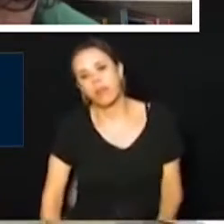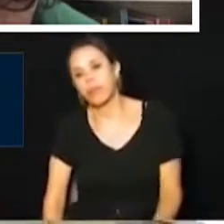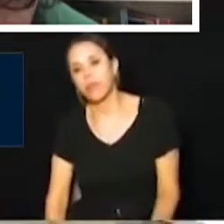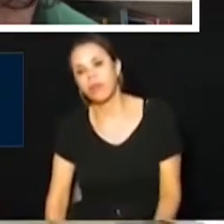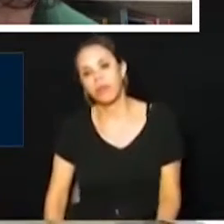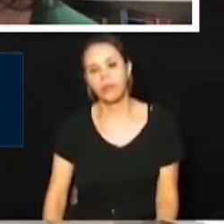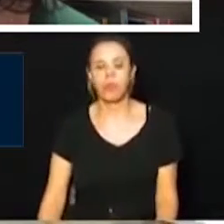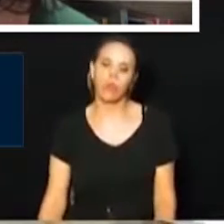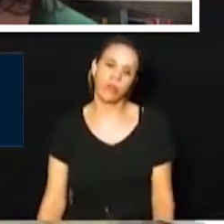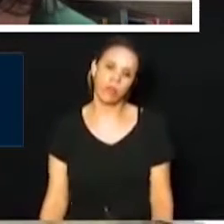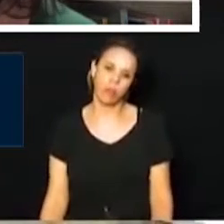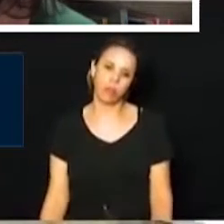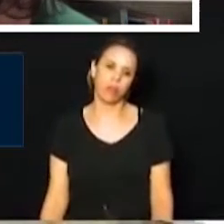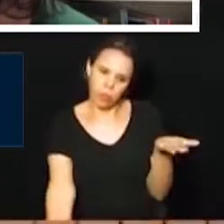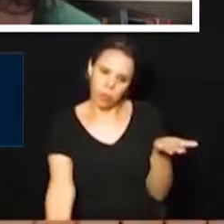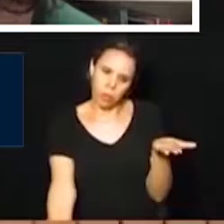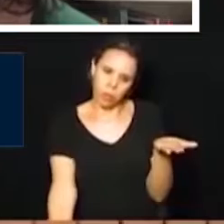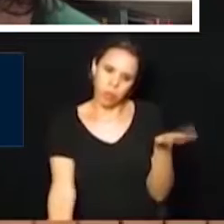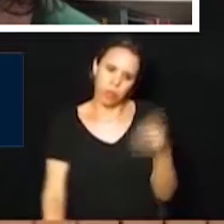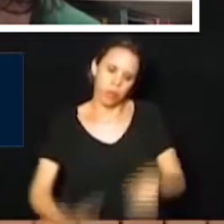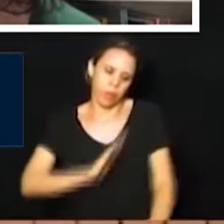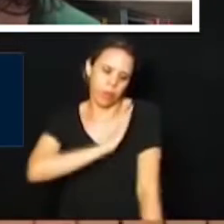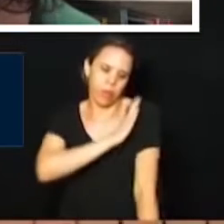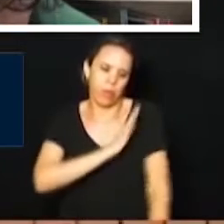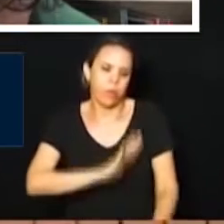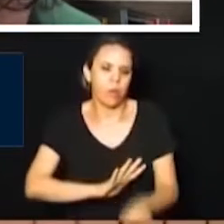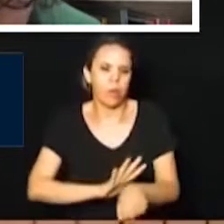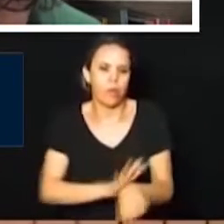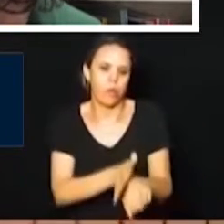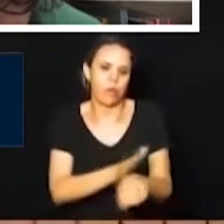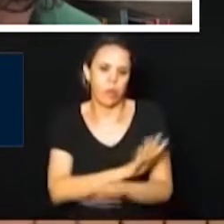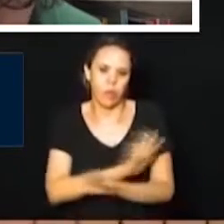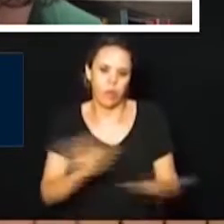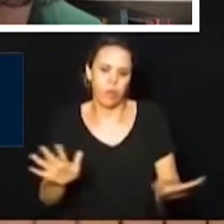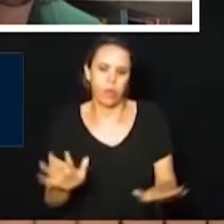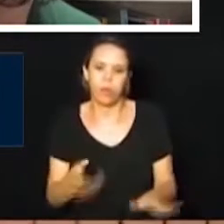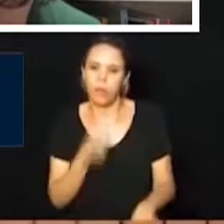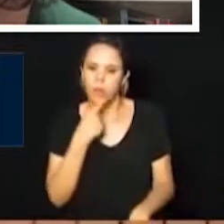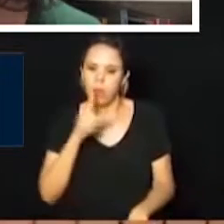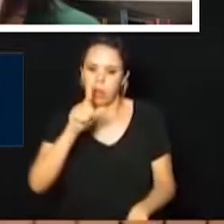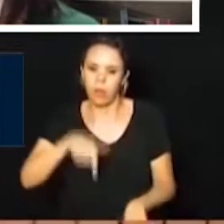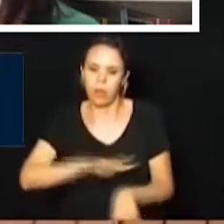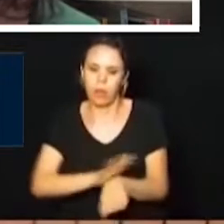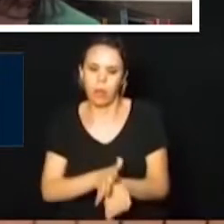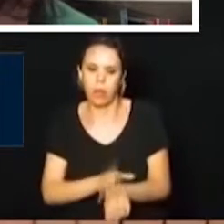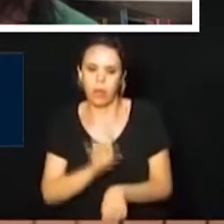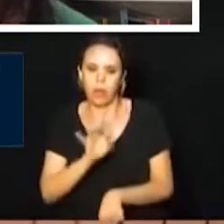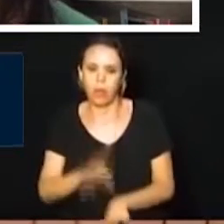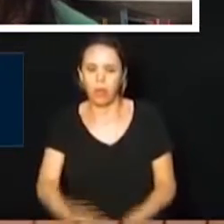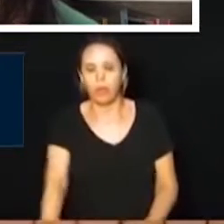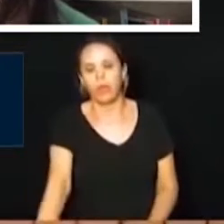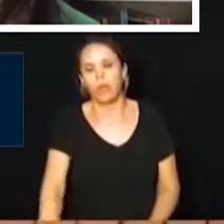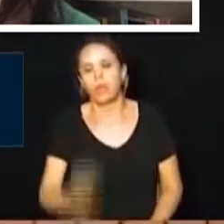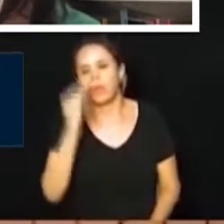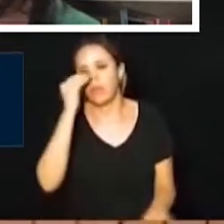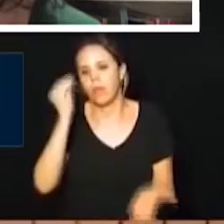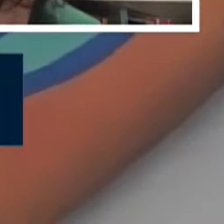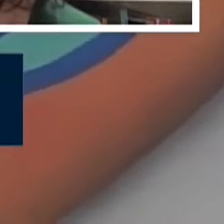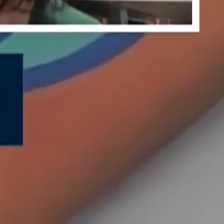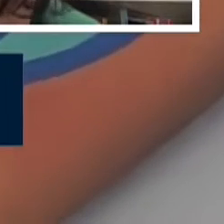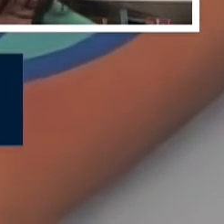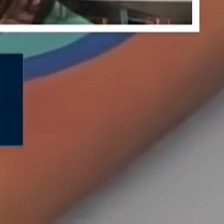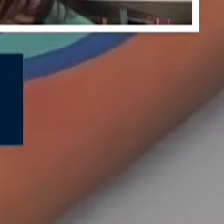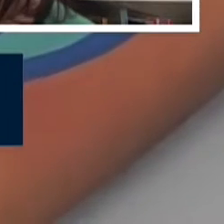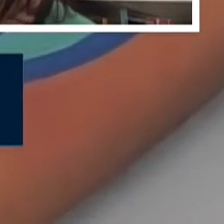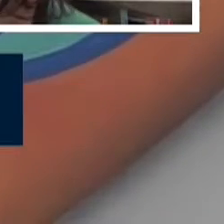petta como presidente da Comissão de Educação de Campinas brigou contra é a instalação ele não queria instalação dessa escola